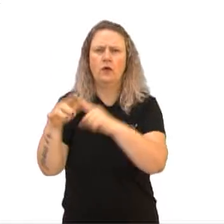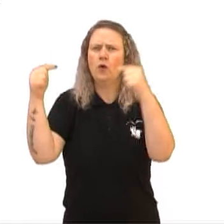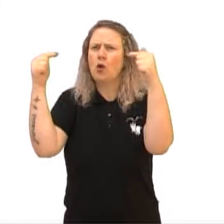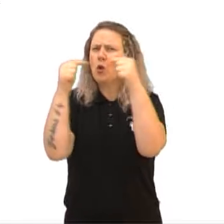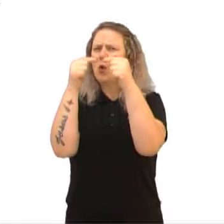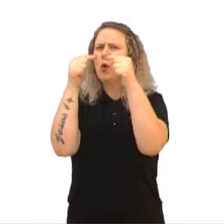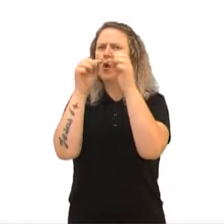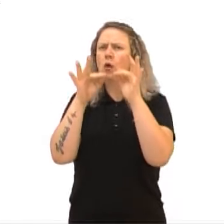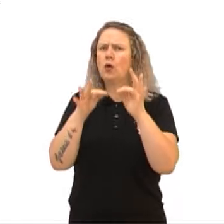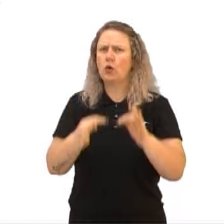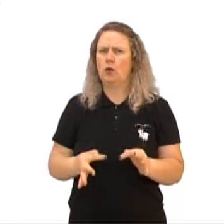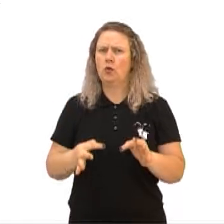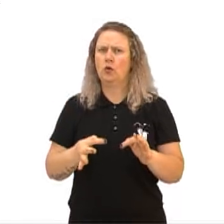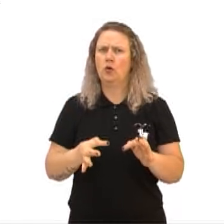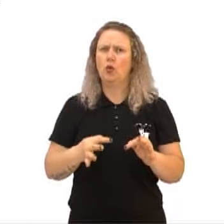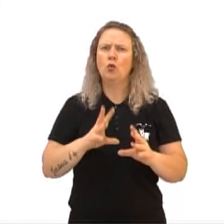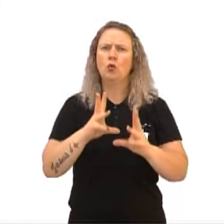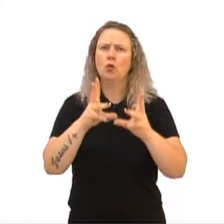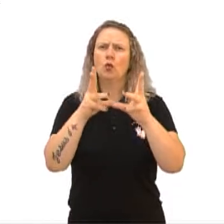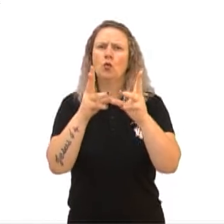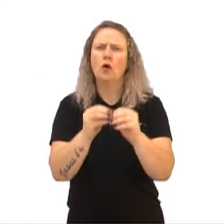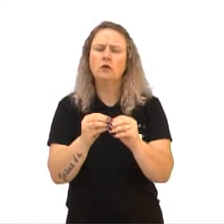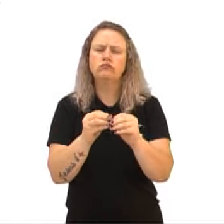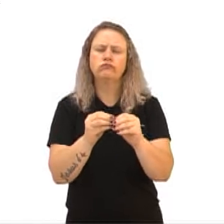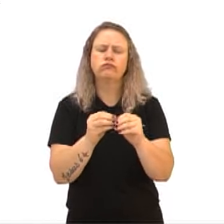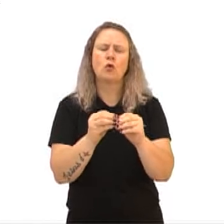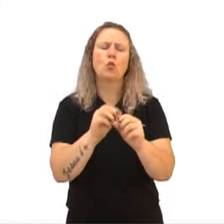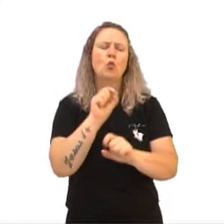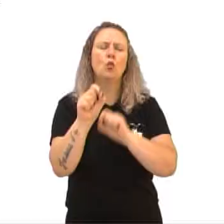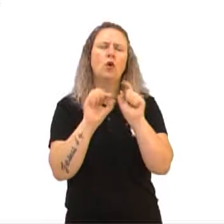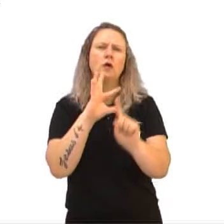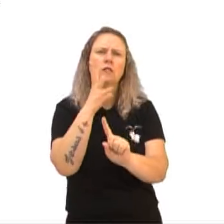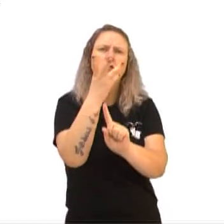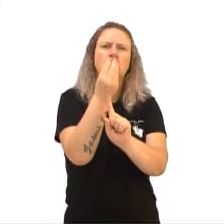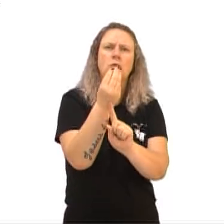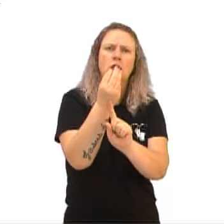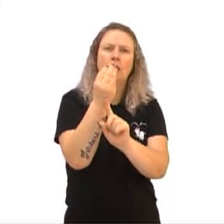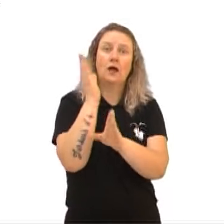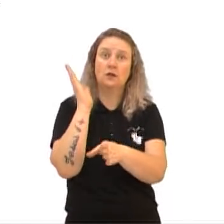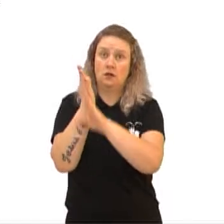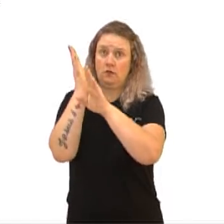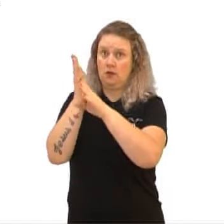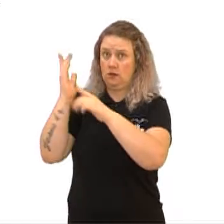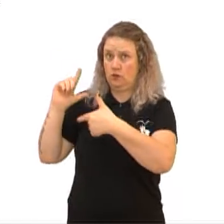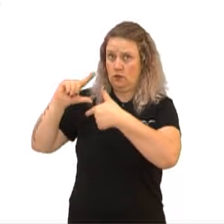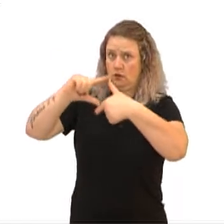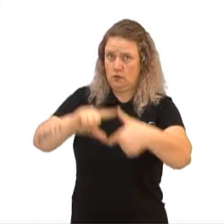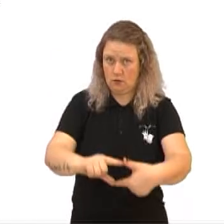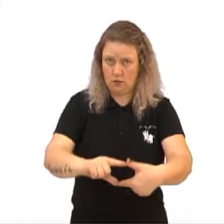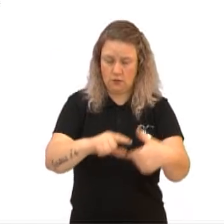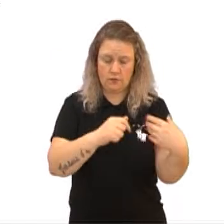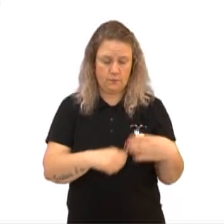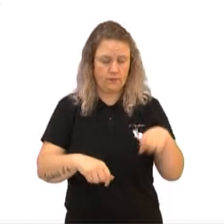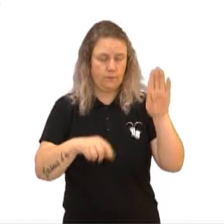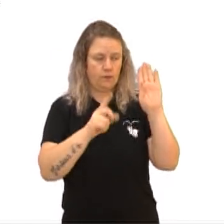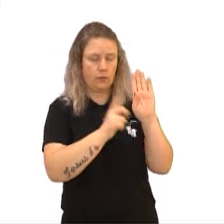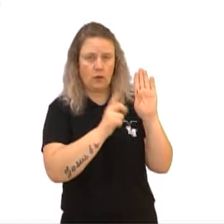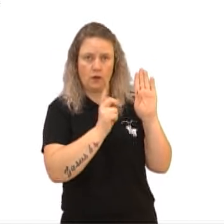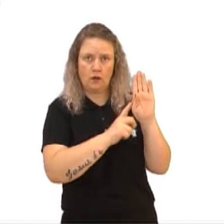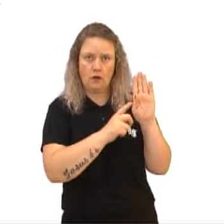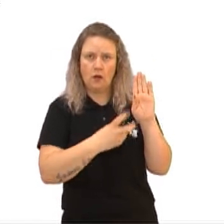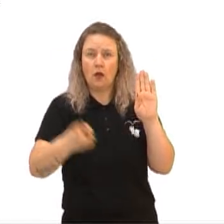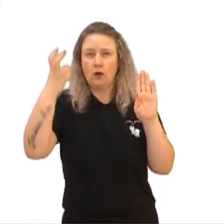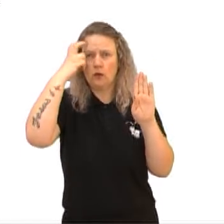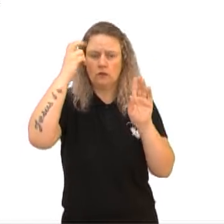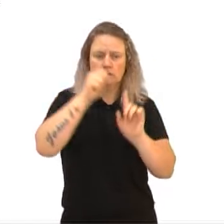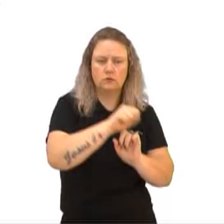ligada a toda a produção nascida e divulgada em meios eruditos. Alternativa B. A cultura